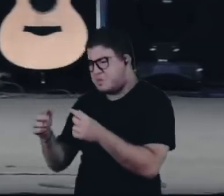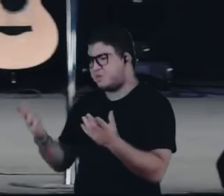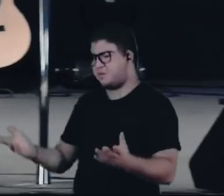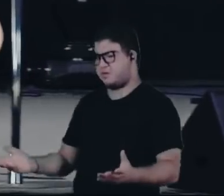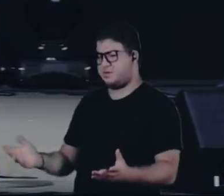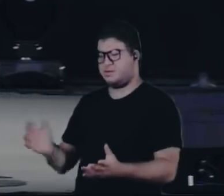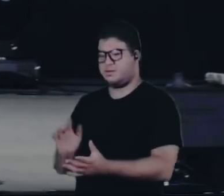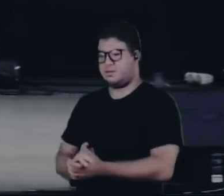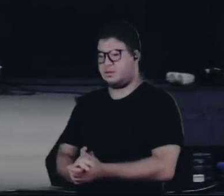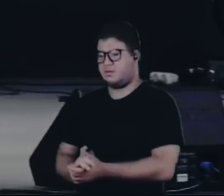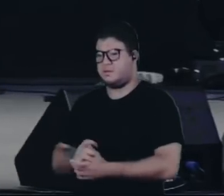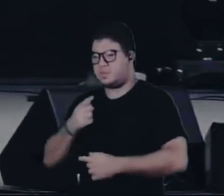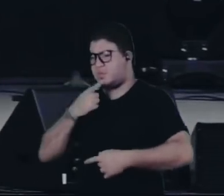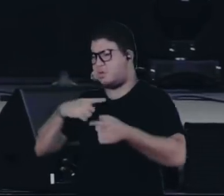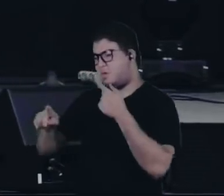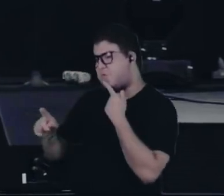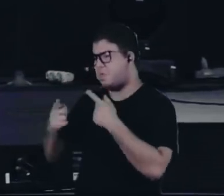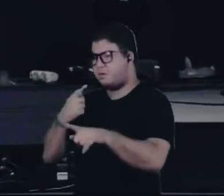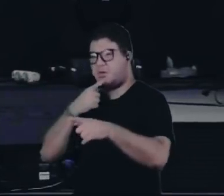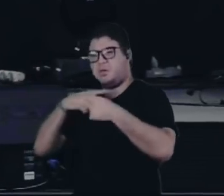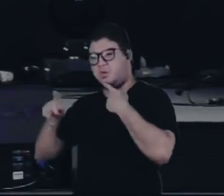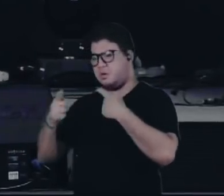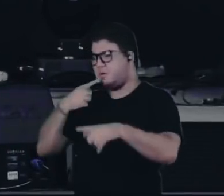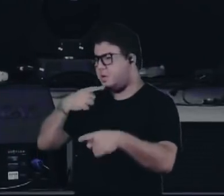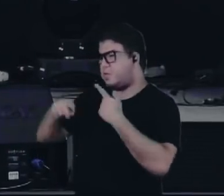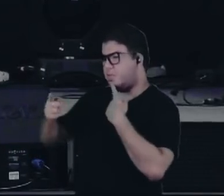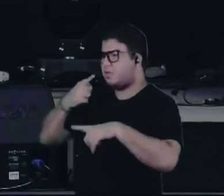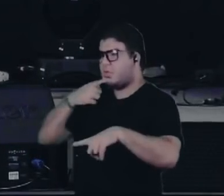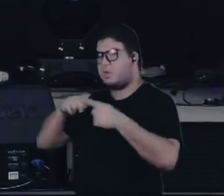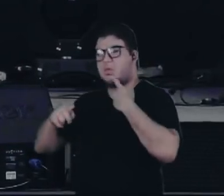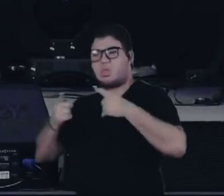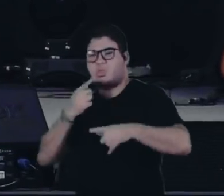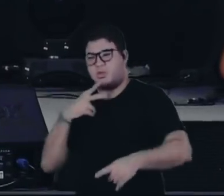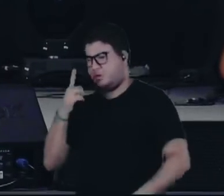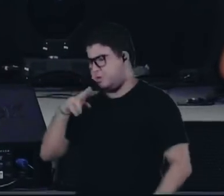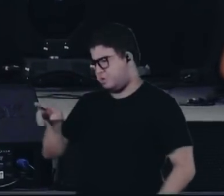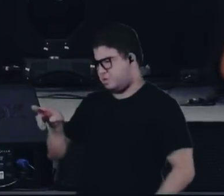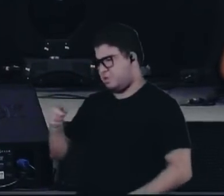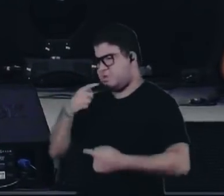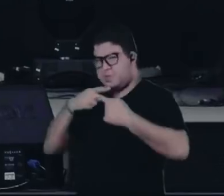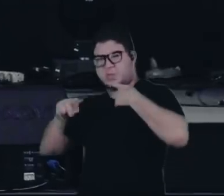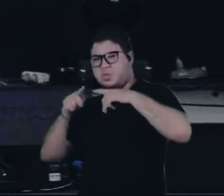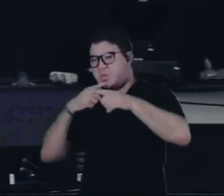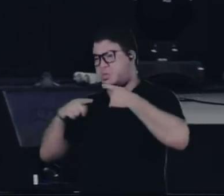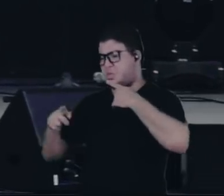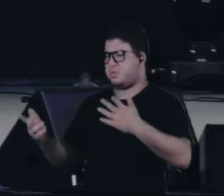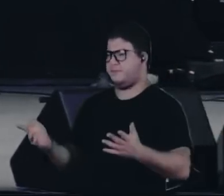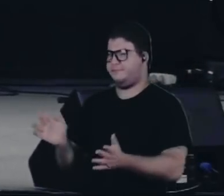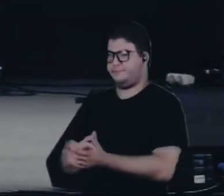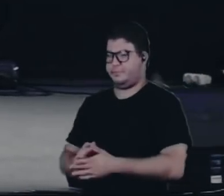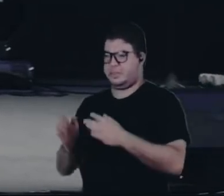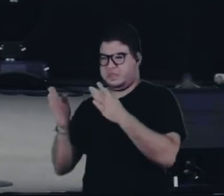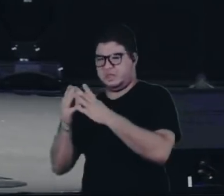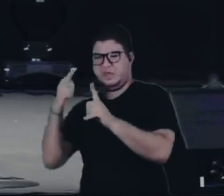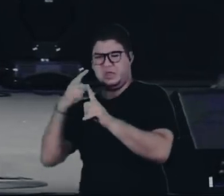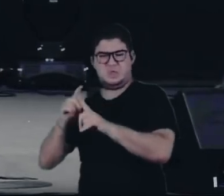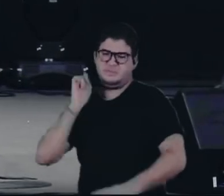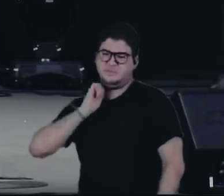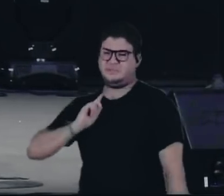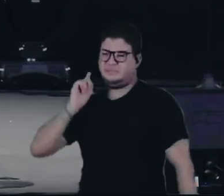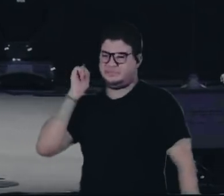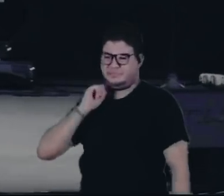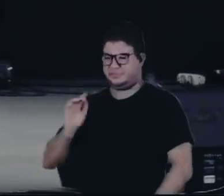chão, e começa o quê? Criticar. Você está vendo? Oh, essa igreja é muito